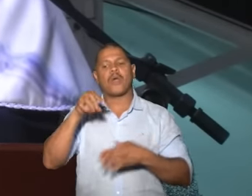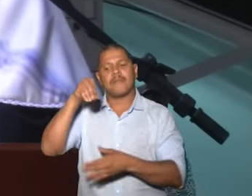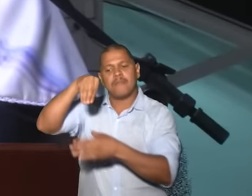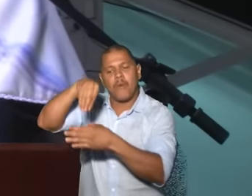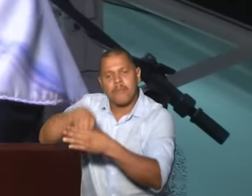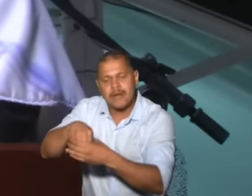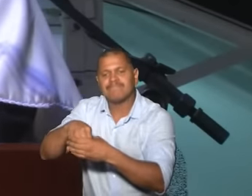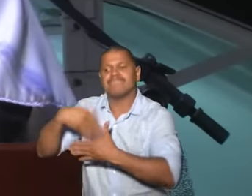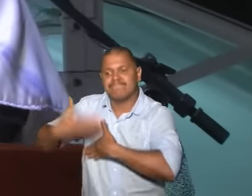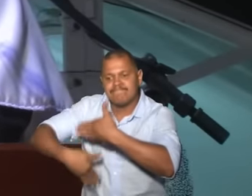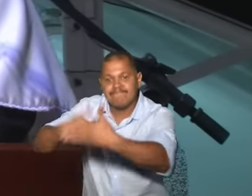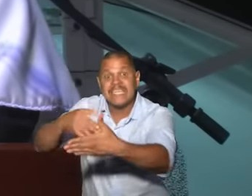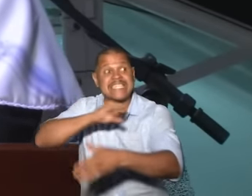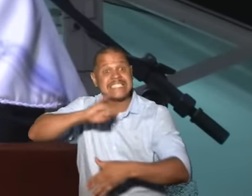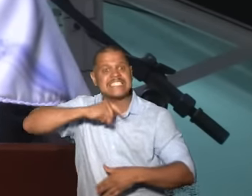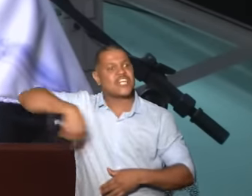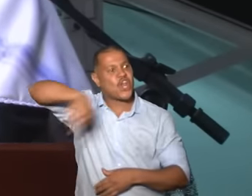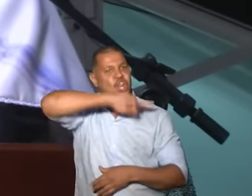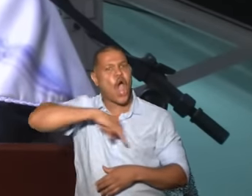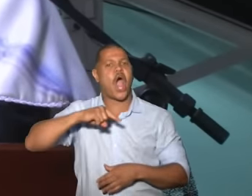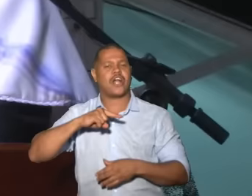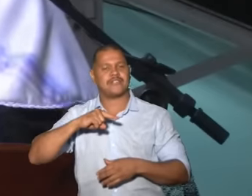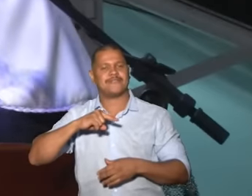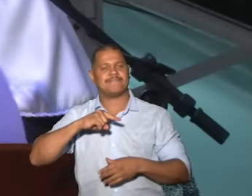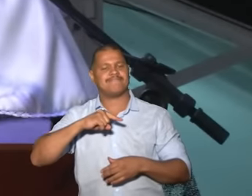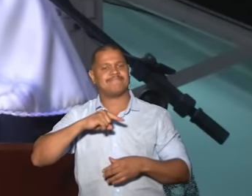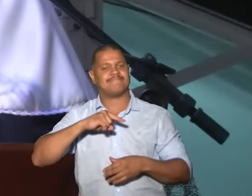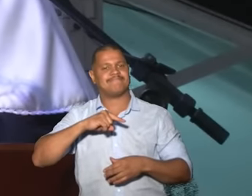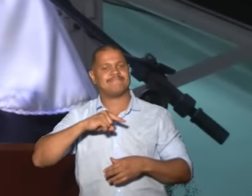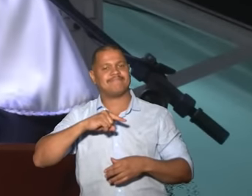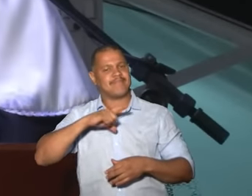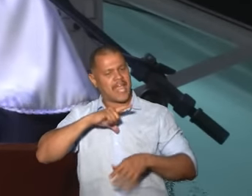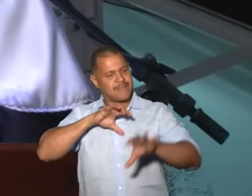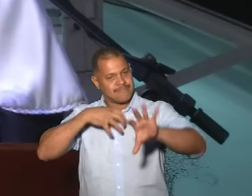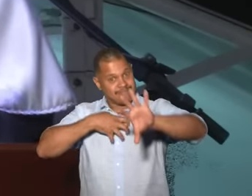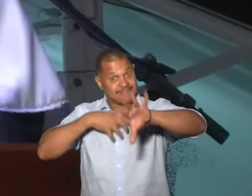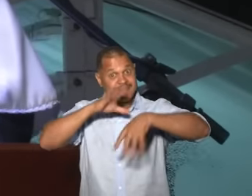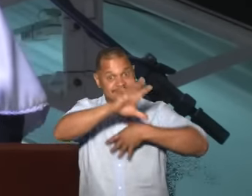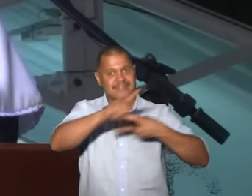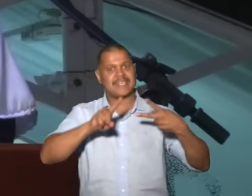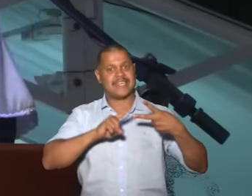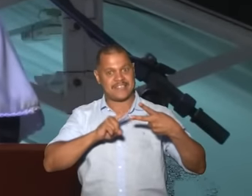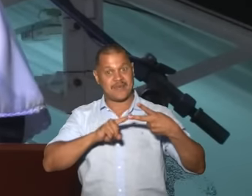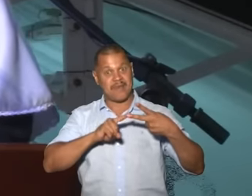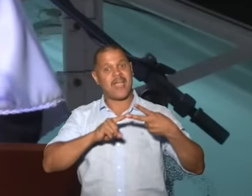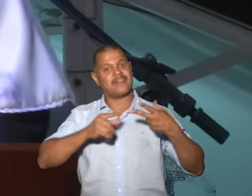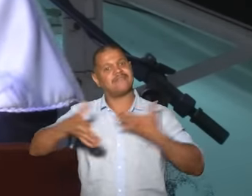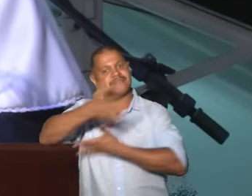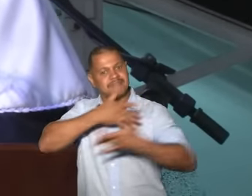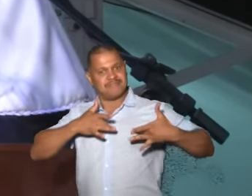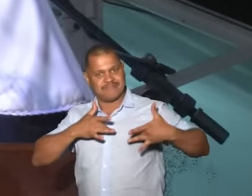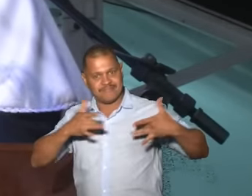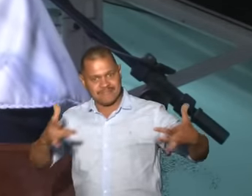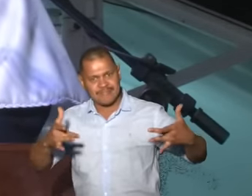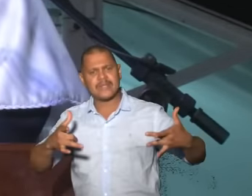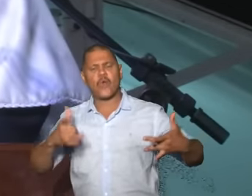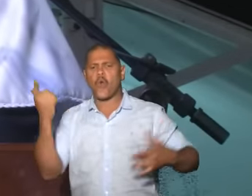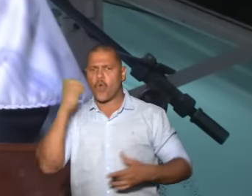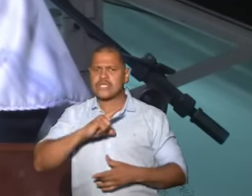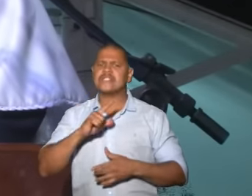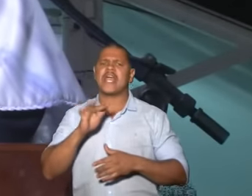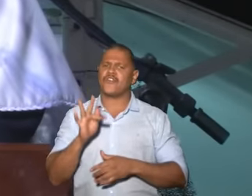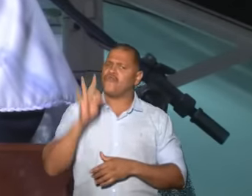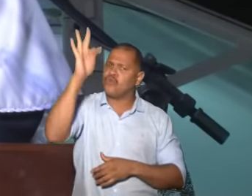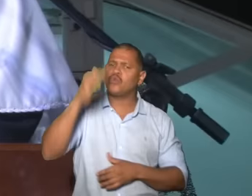humanidade. Se plantarmos essas sementes, poderemos colher esperança, amizade, força